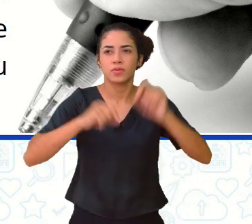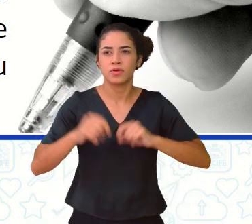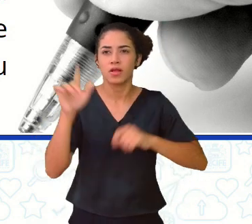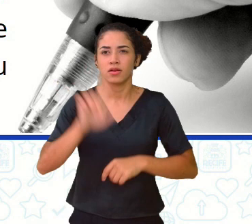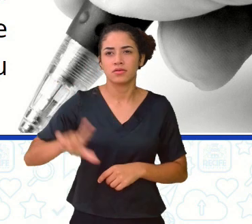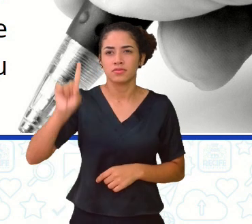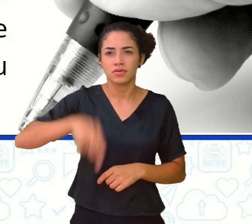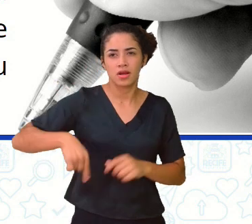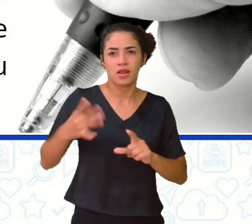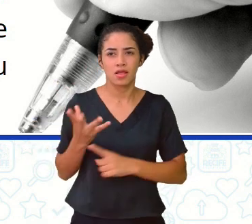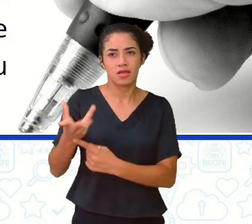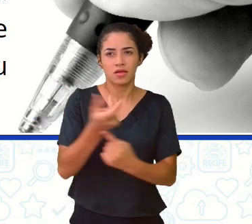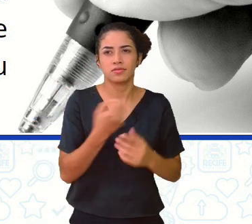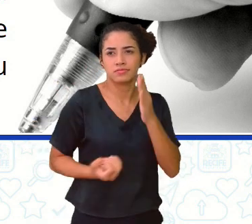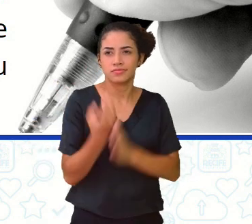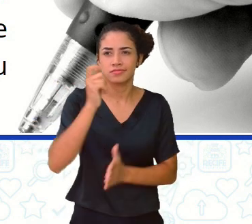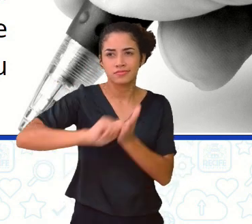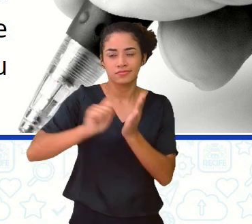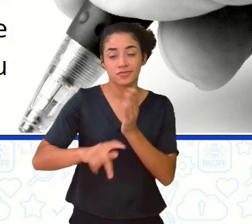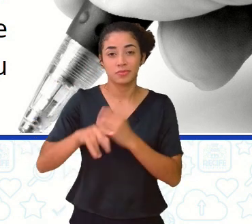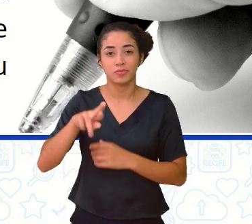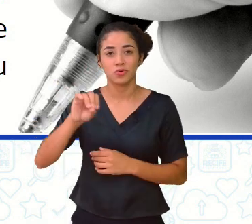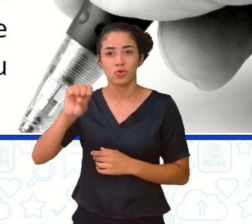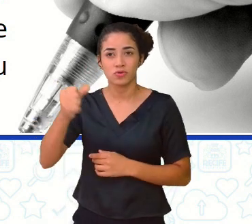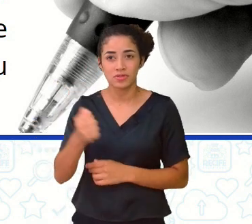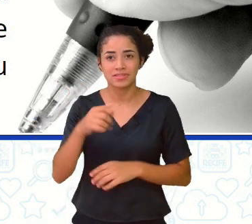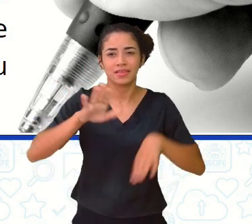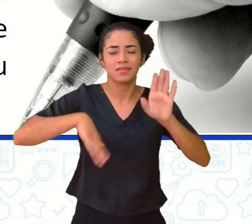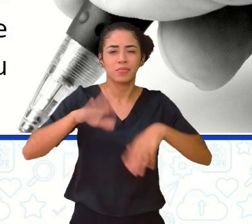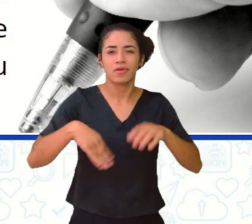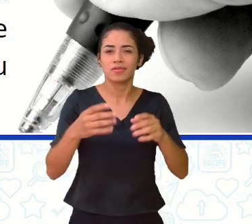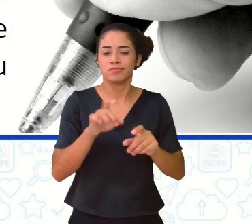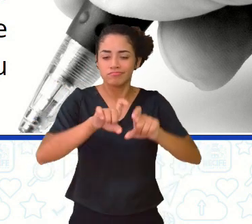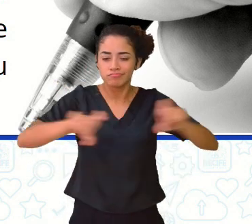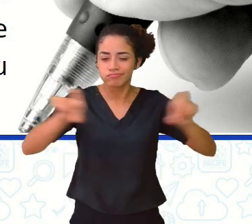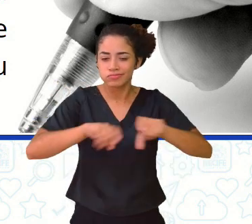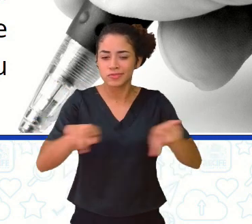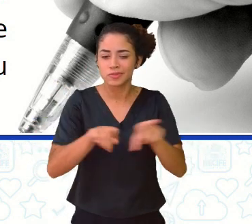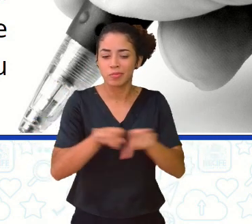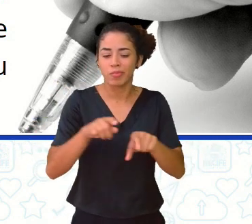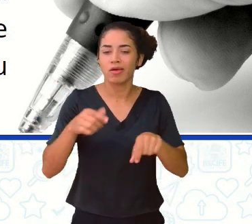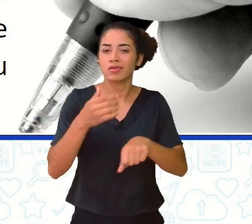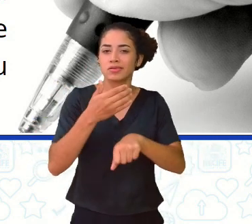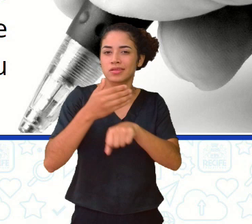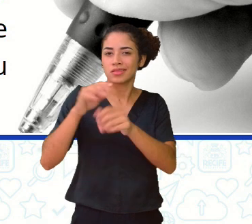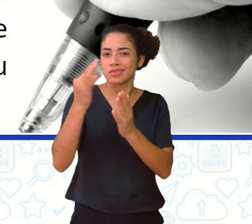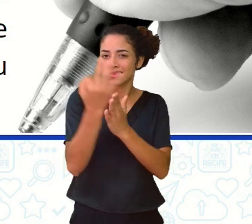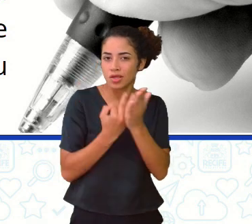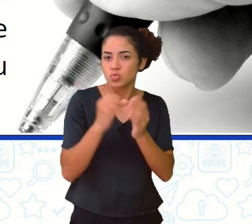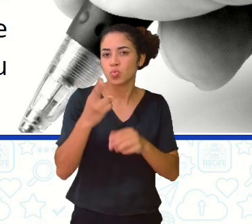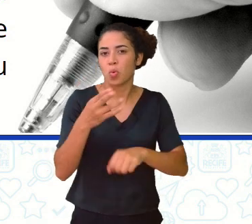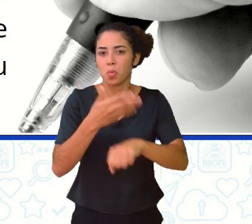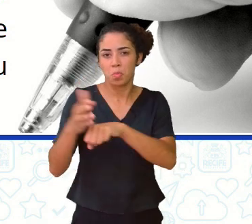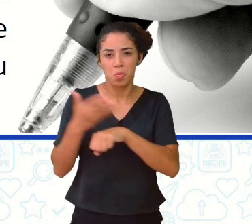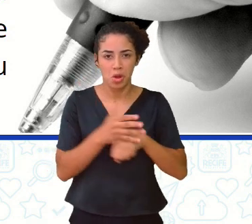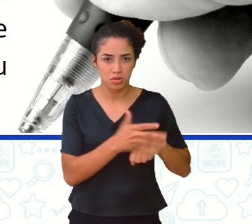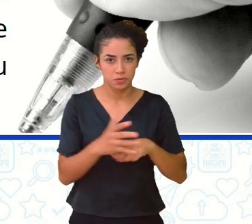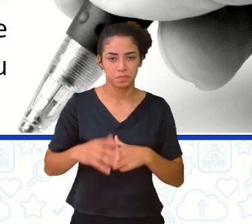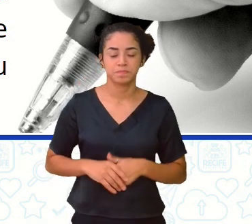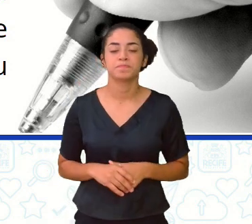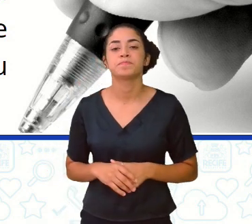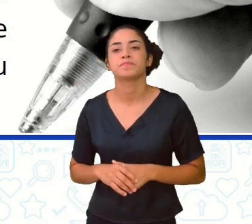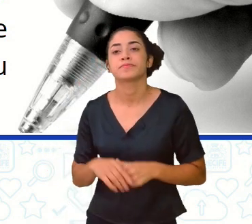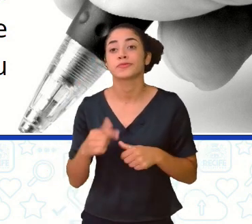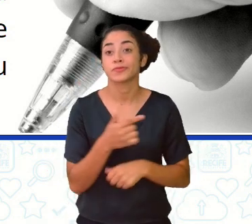acordo com determinados princípios teóricos ou práticos. A gente pode dizer que é um texto que vai seguir uma certa estética, né?